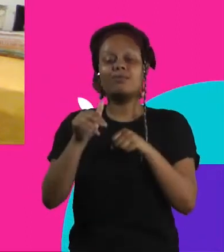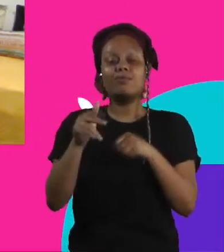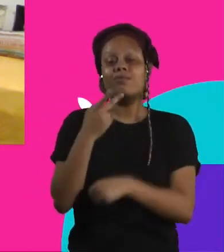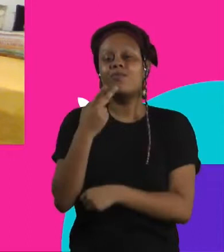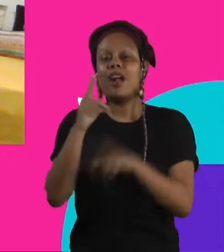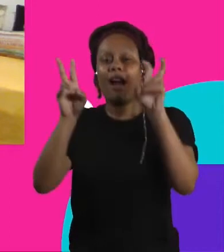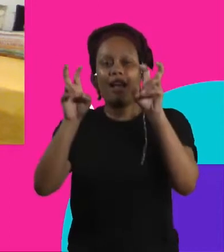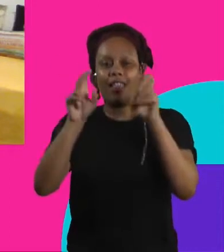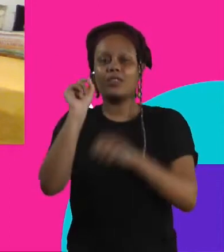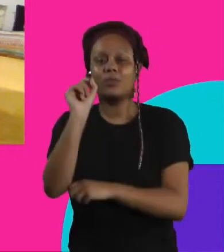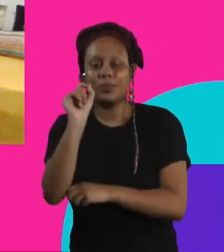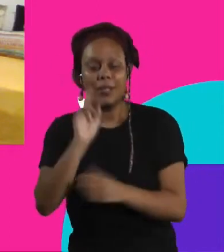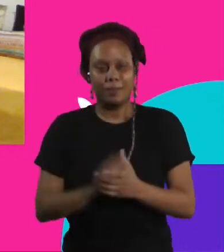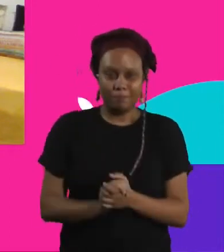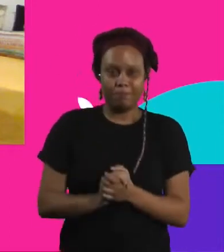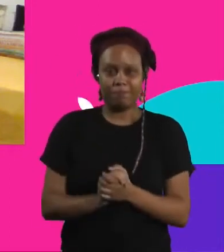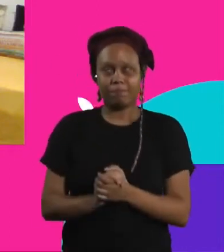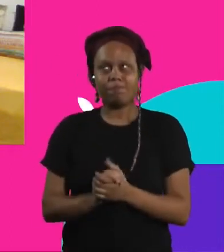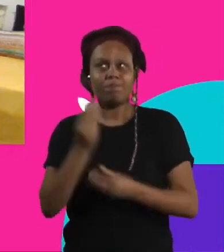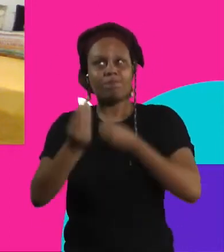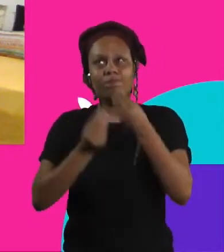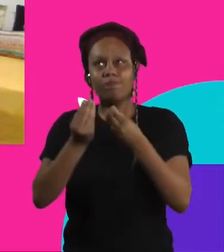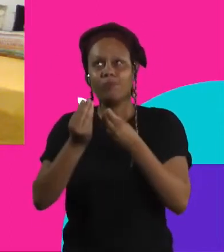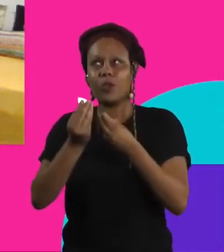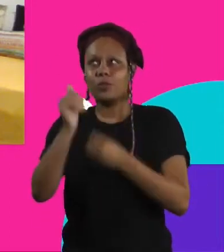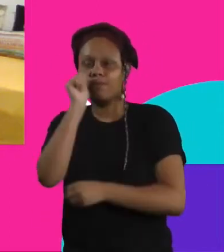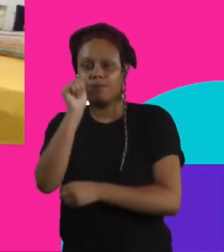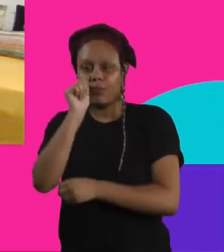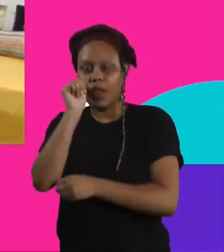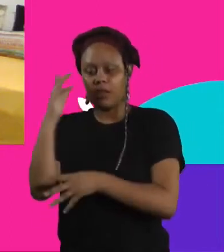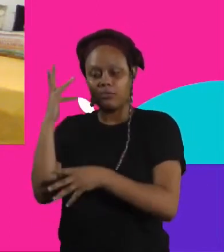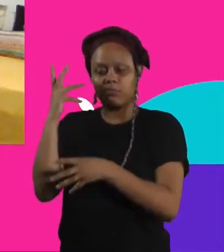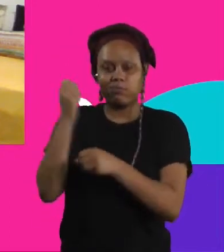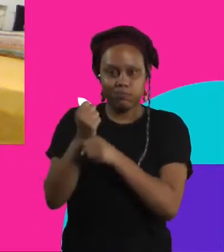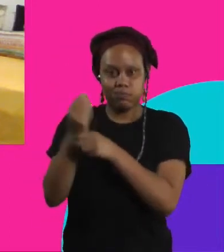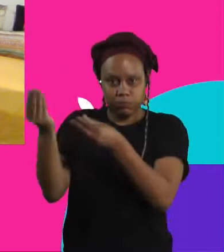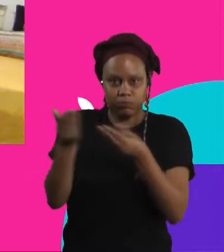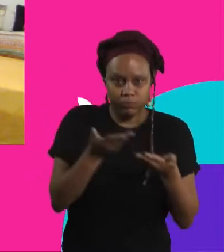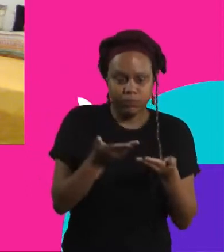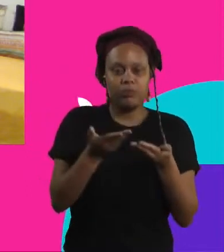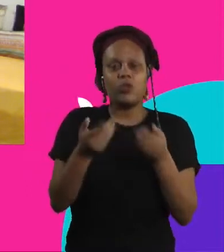fazendo, pensando em como trazer mulheres para a tecnologia. É